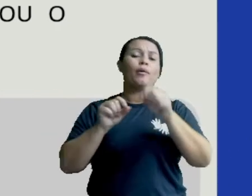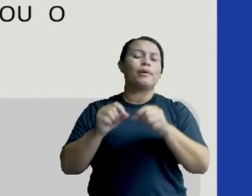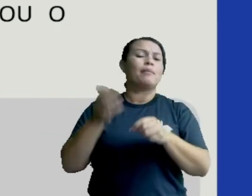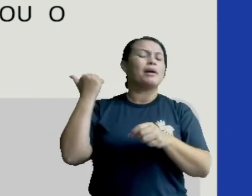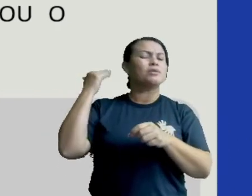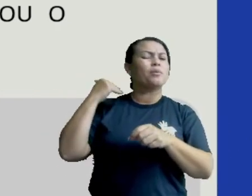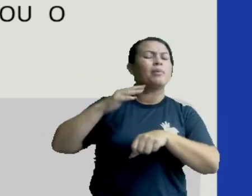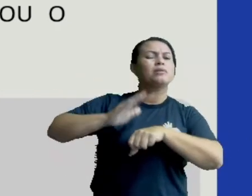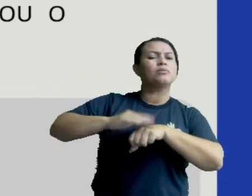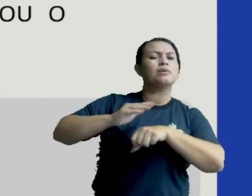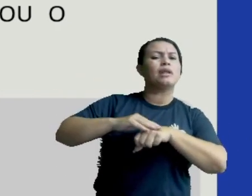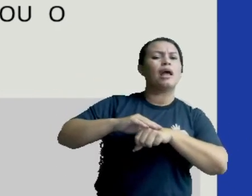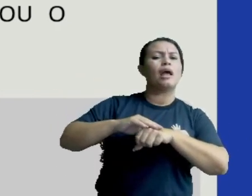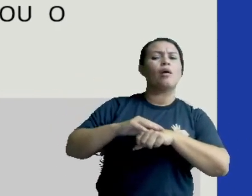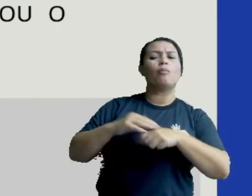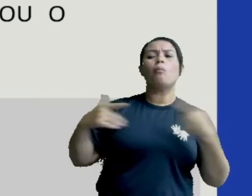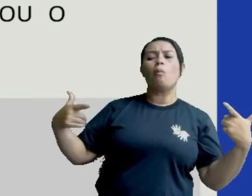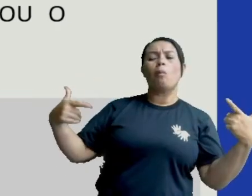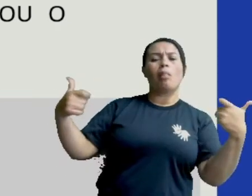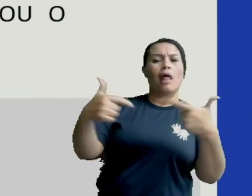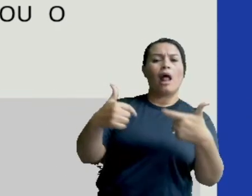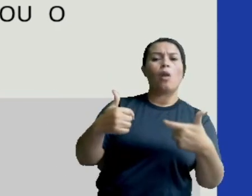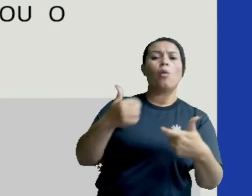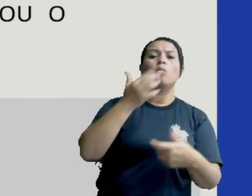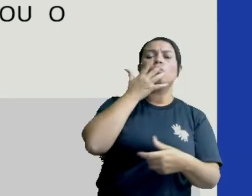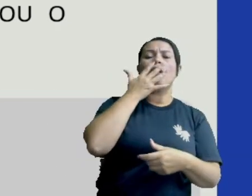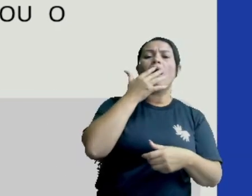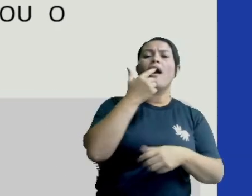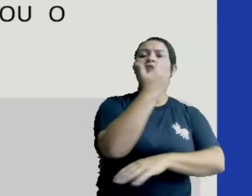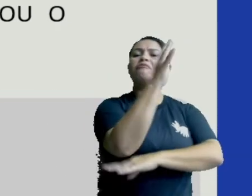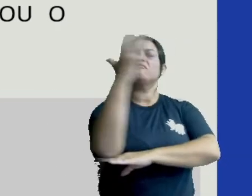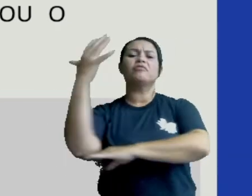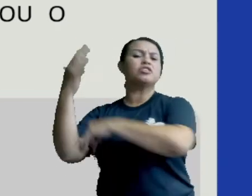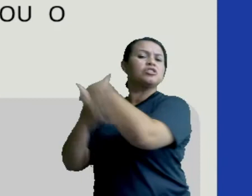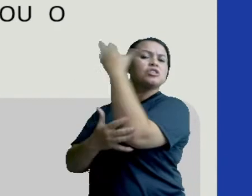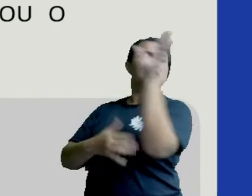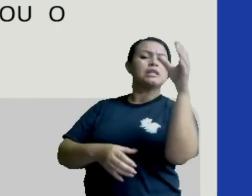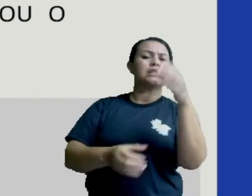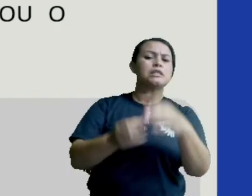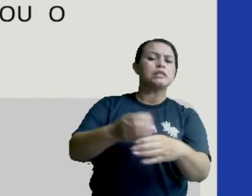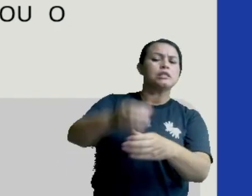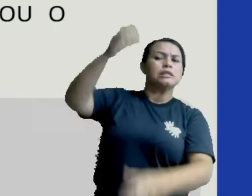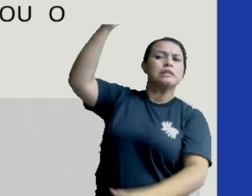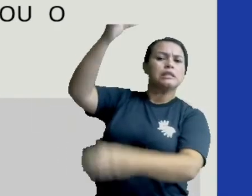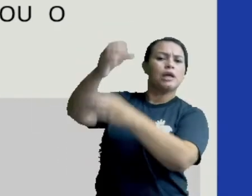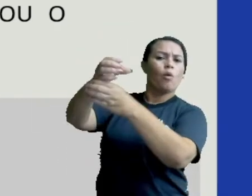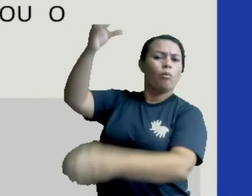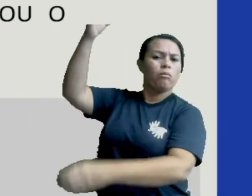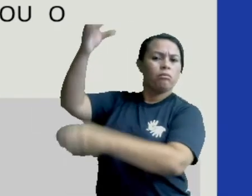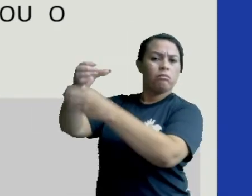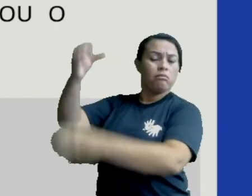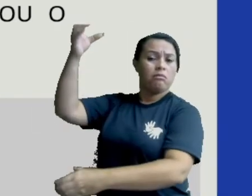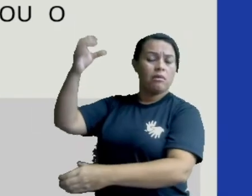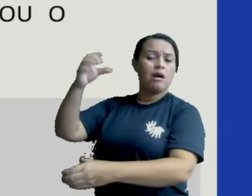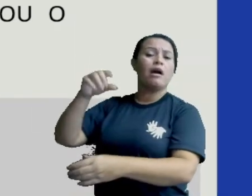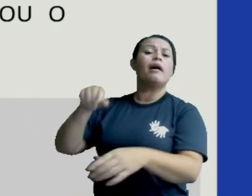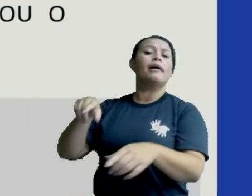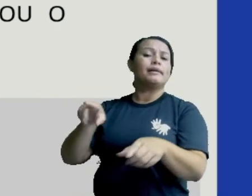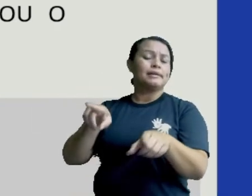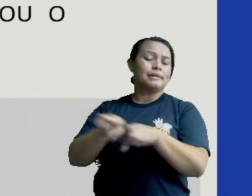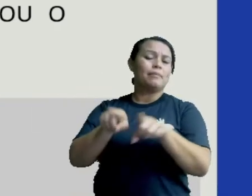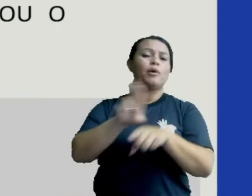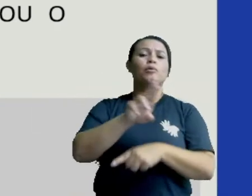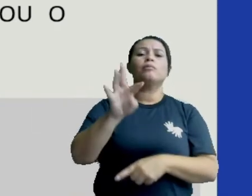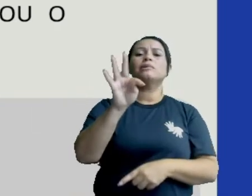Na época da batalha, a vegetação era composta de imensos bambuzais, sinônimo de